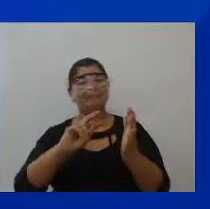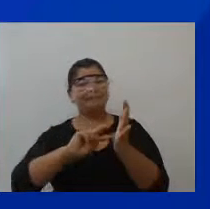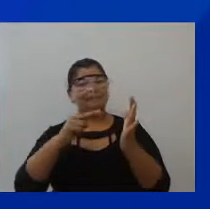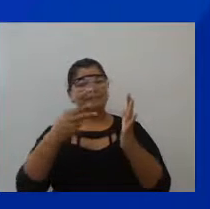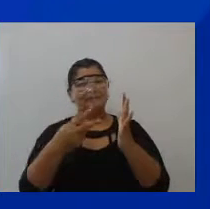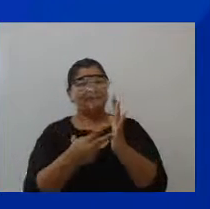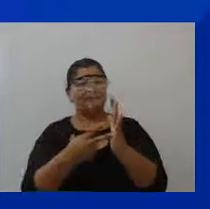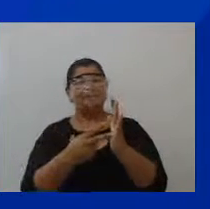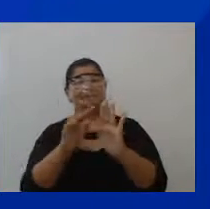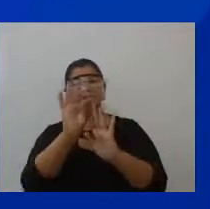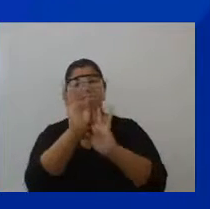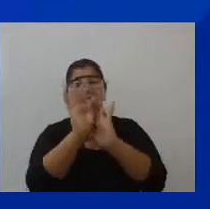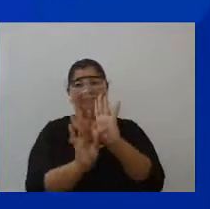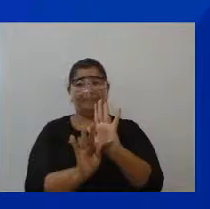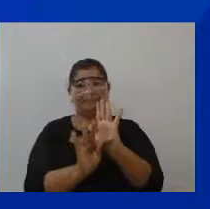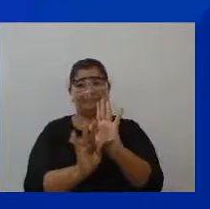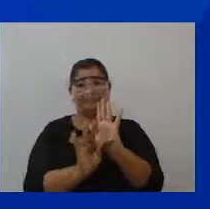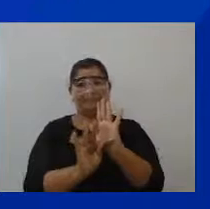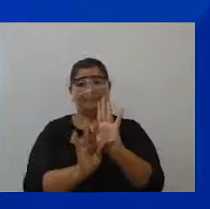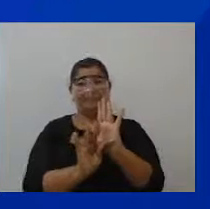texto.